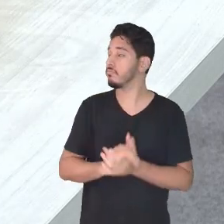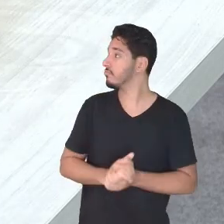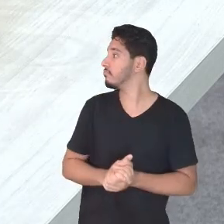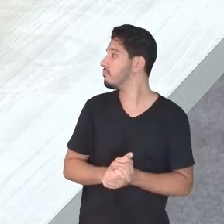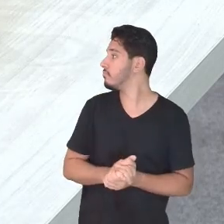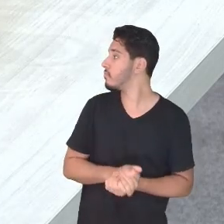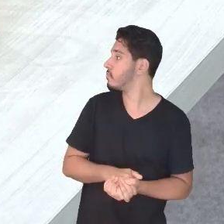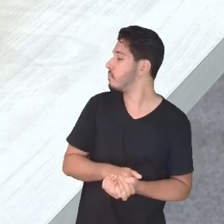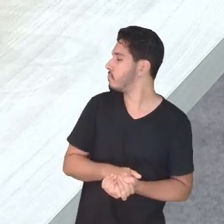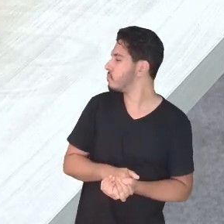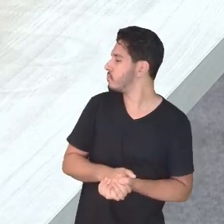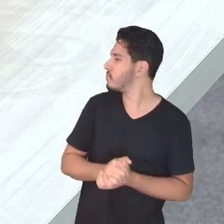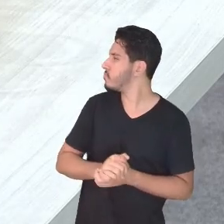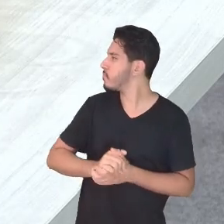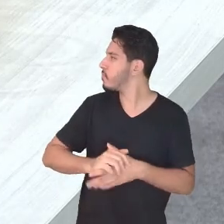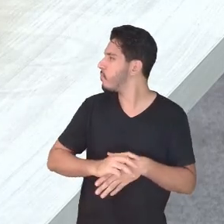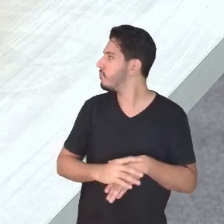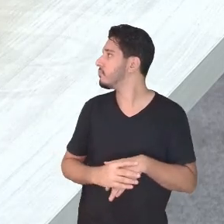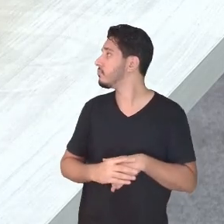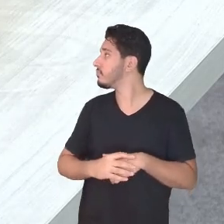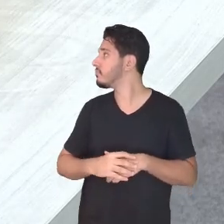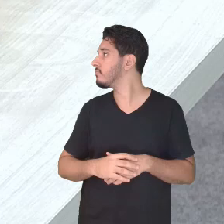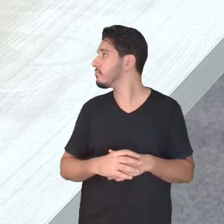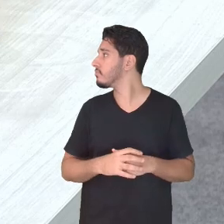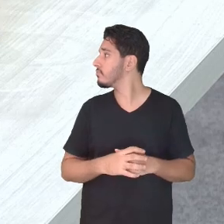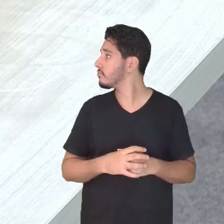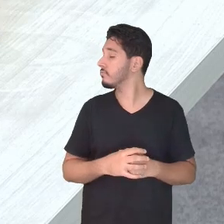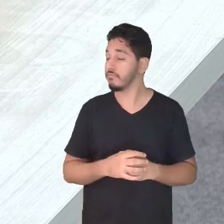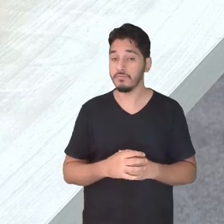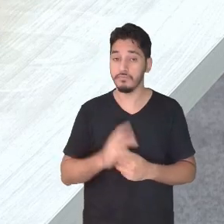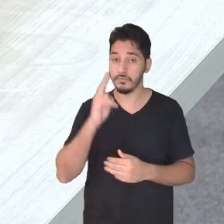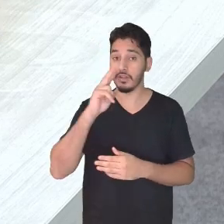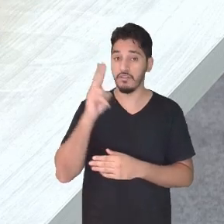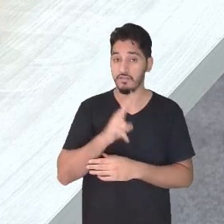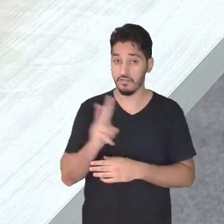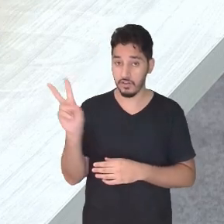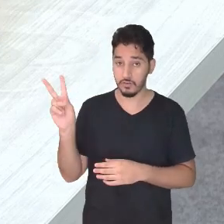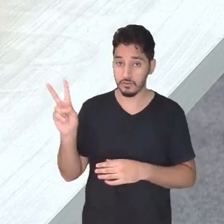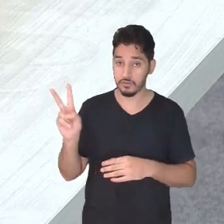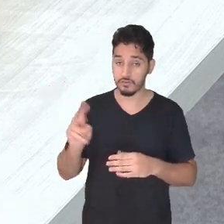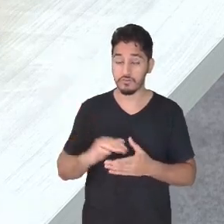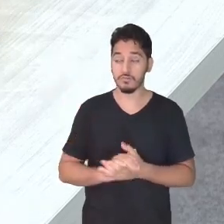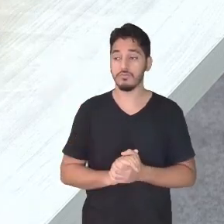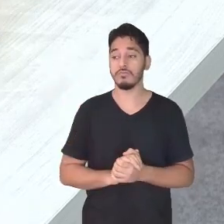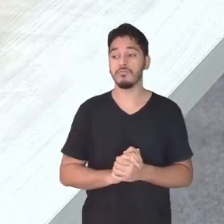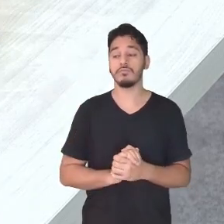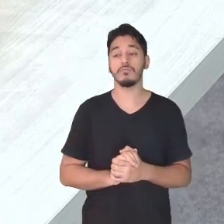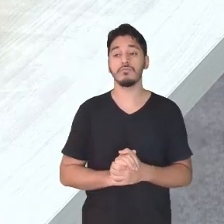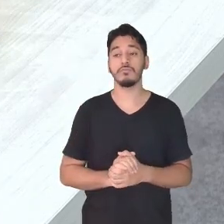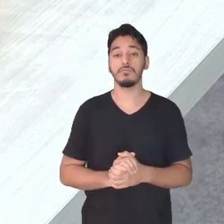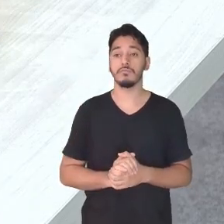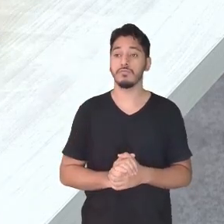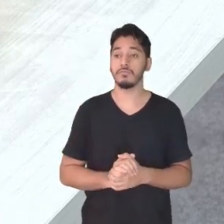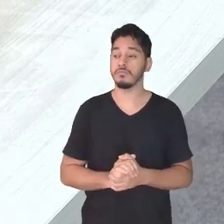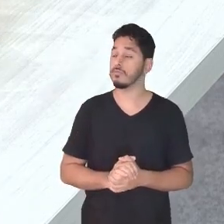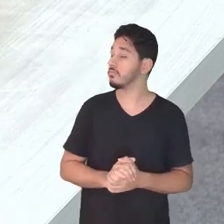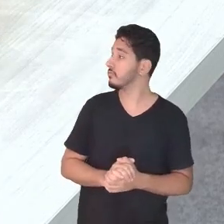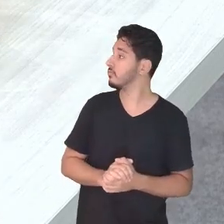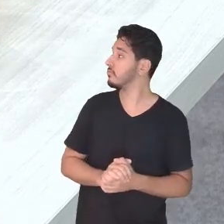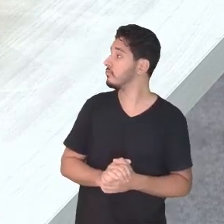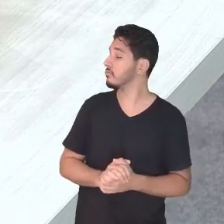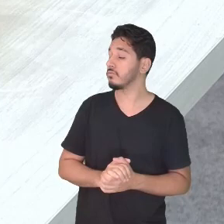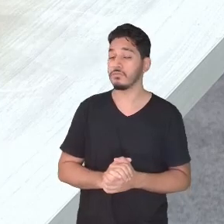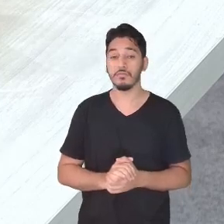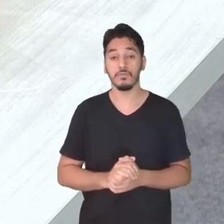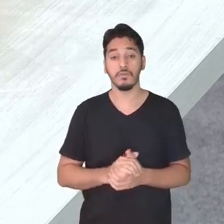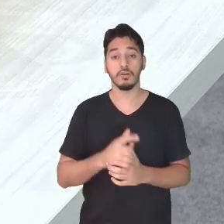da água e do óleo. Tá vendo bem? Então, bifásica ou difásica.